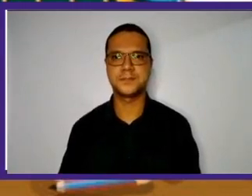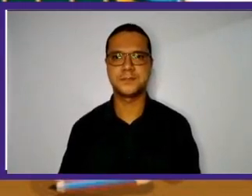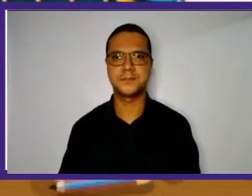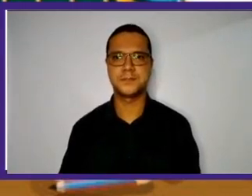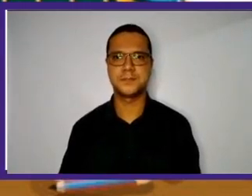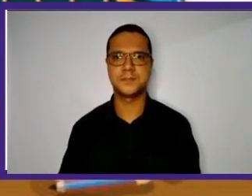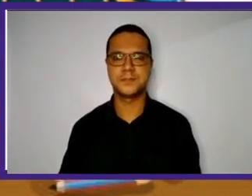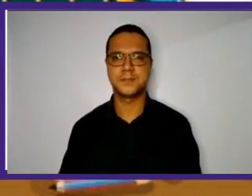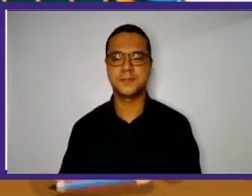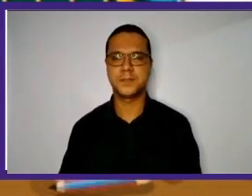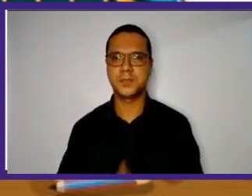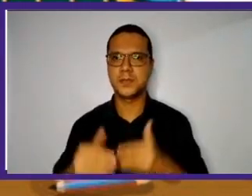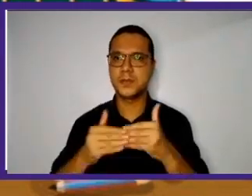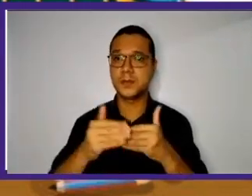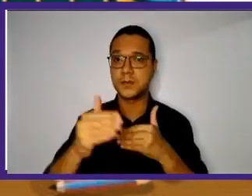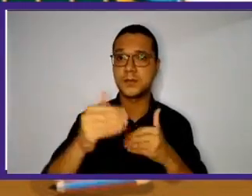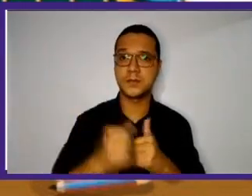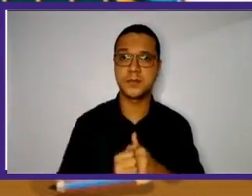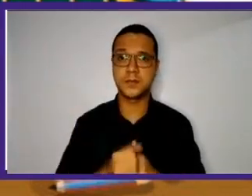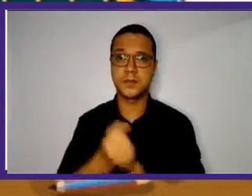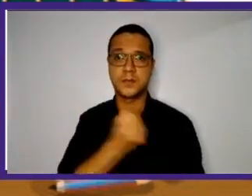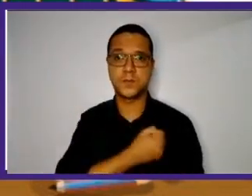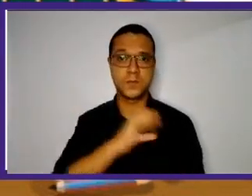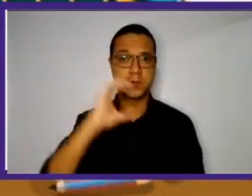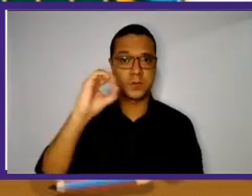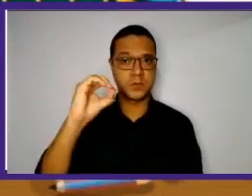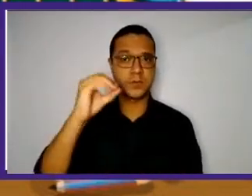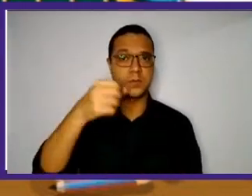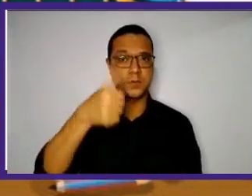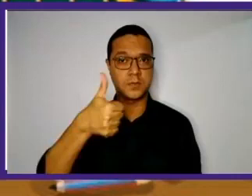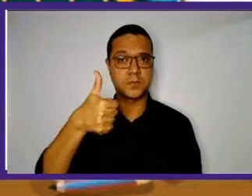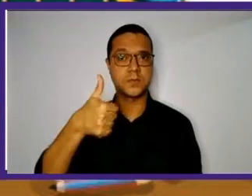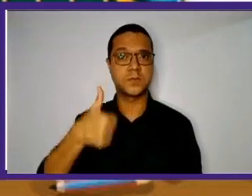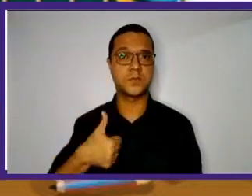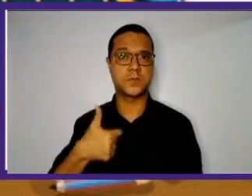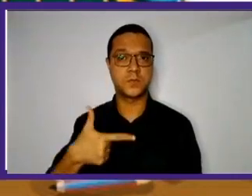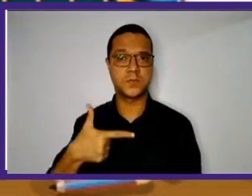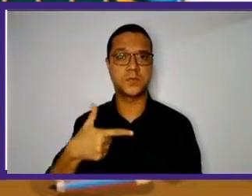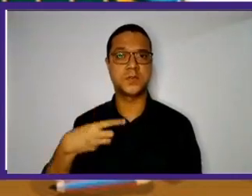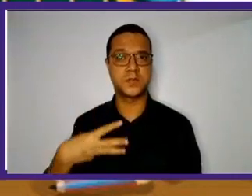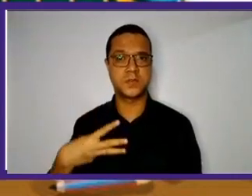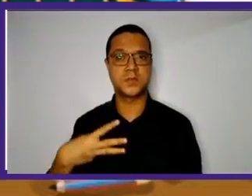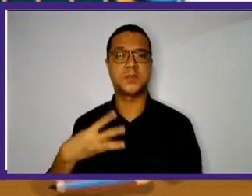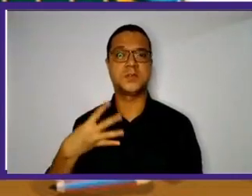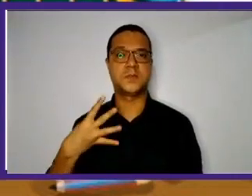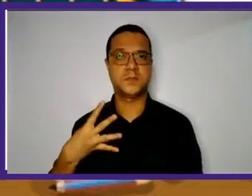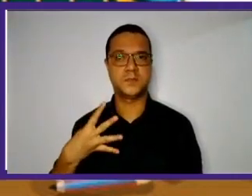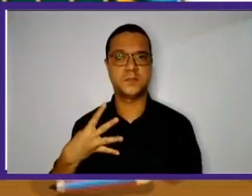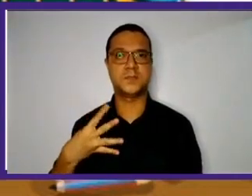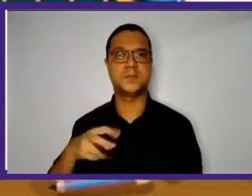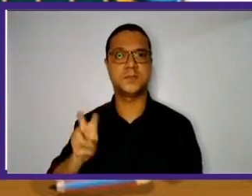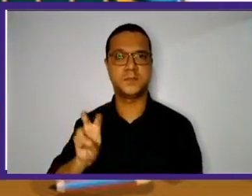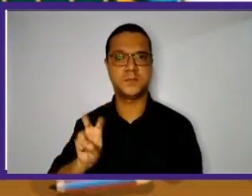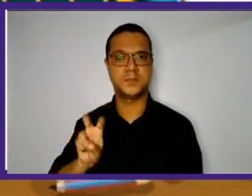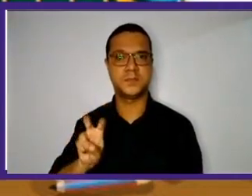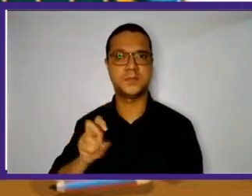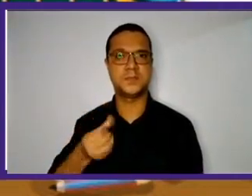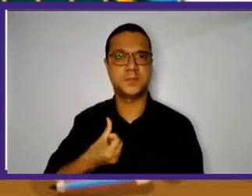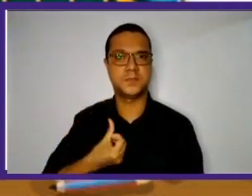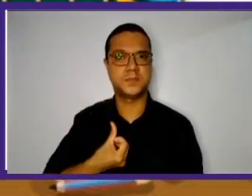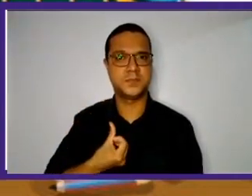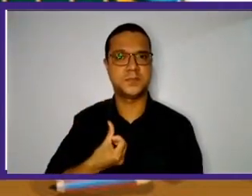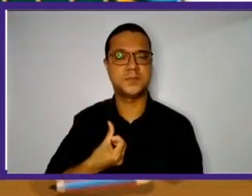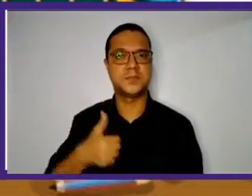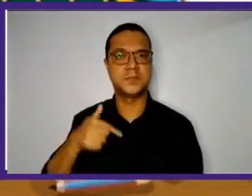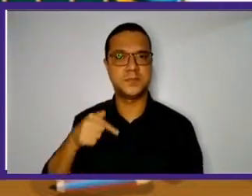números. A partir do número 0, 1, 2, 3... 4,